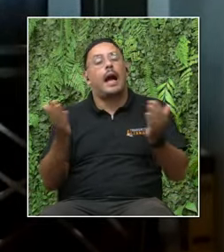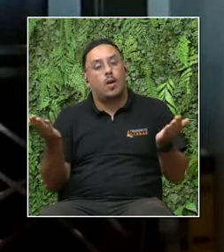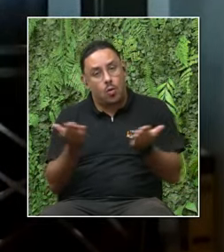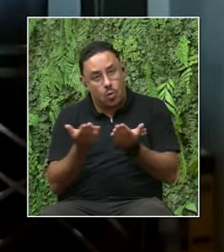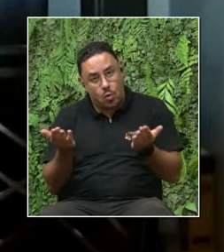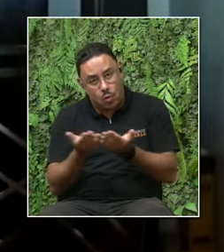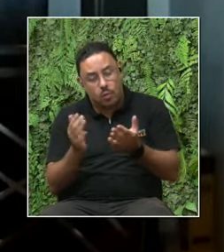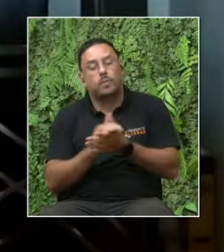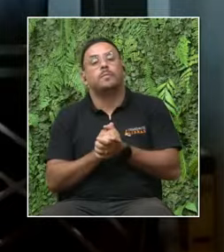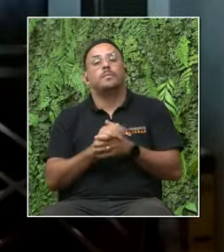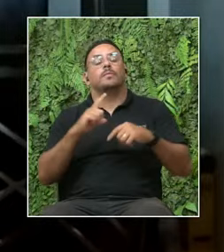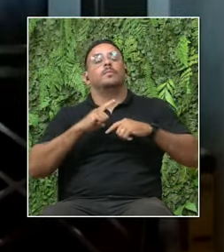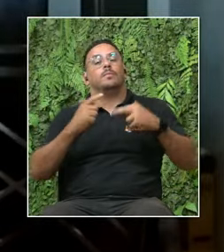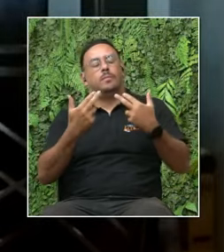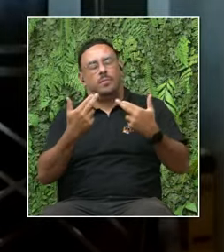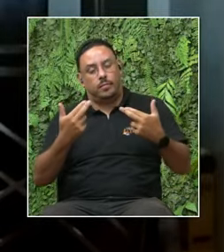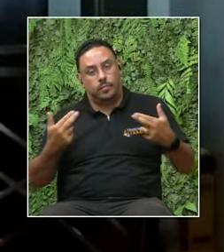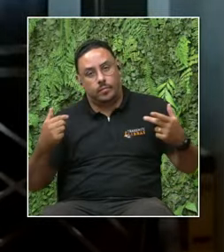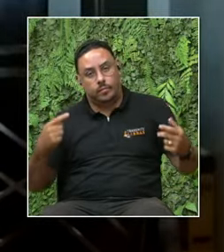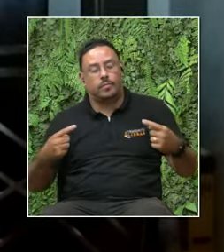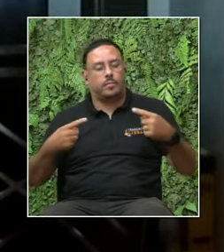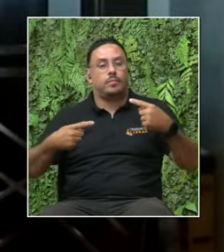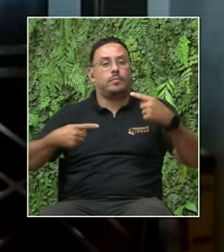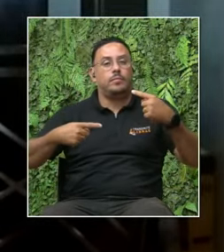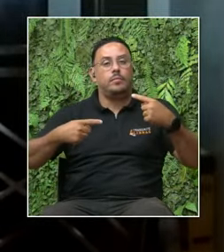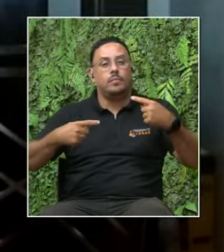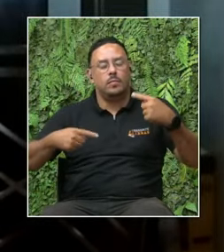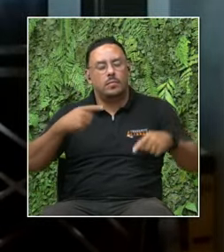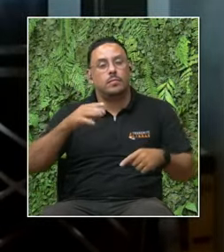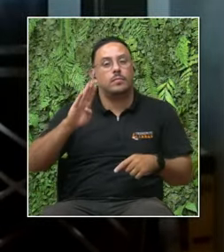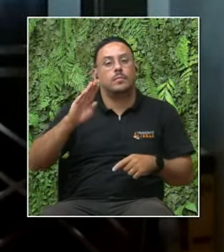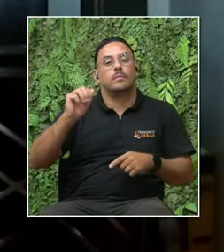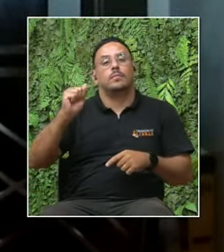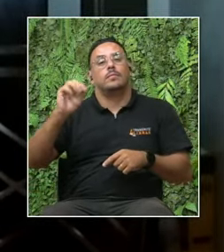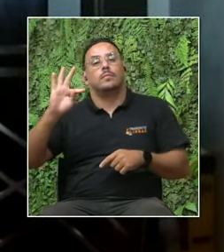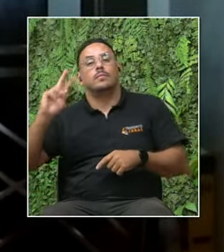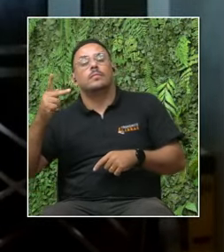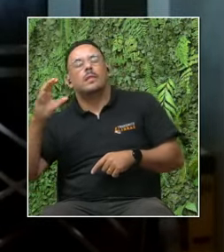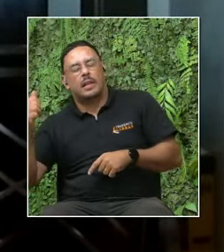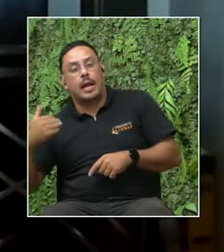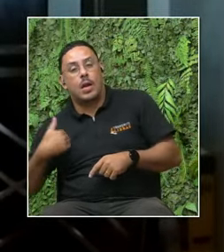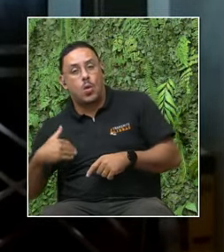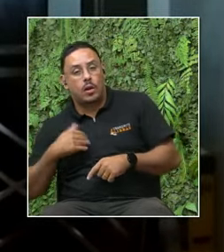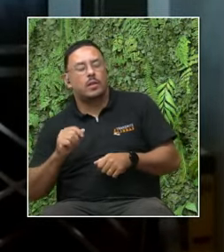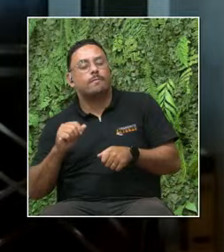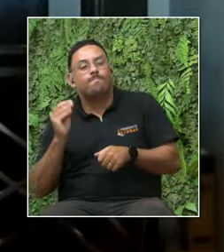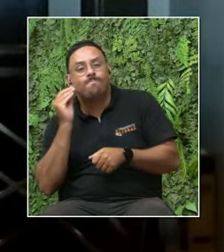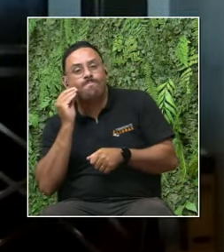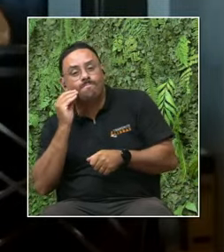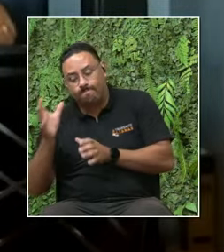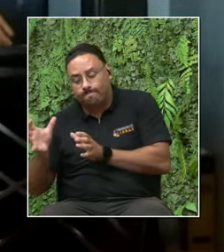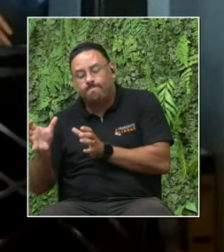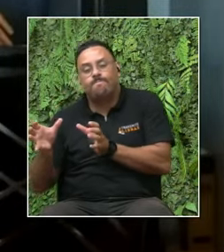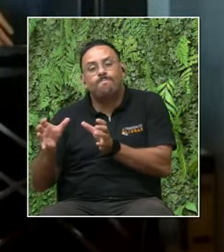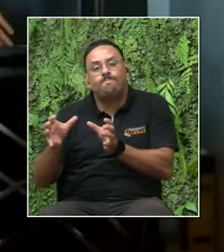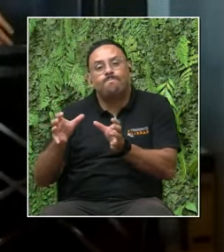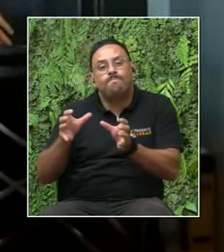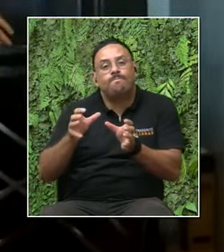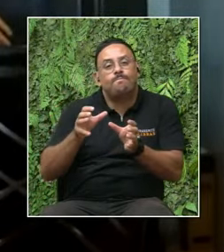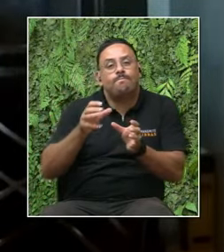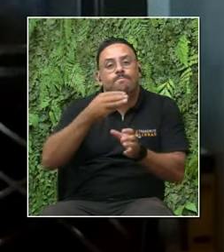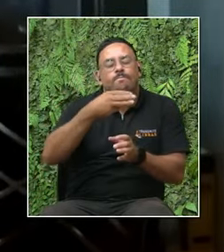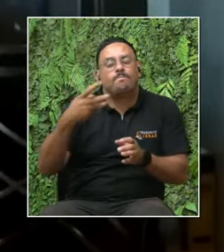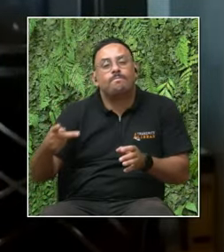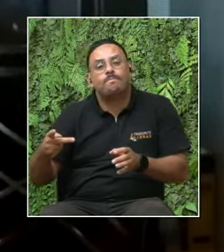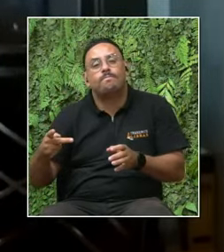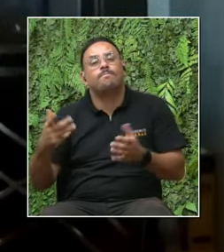de Duelos táticos bastante interessantes você vê o batalha tentando e sobrecarregar um pouco mais o Mateus Pereira que eu